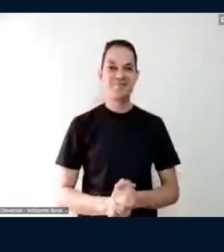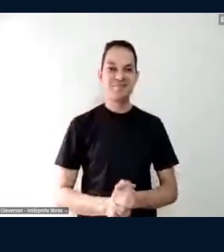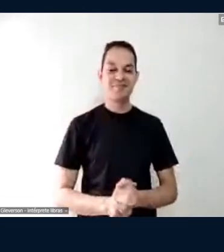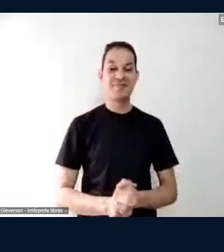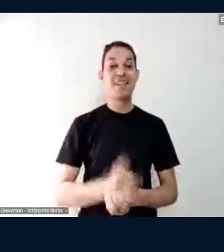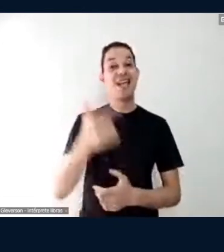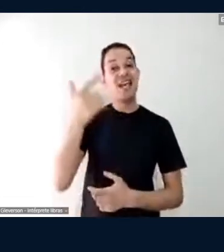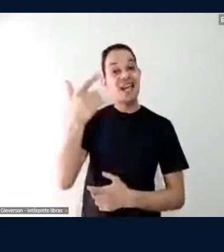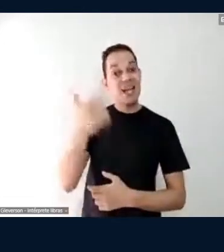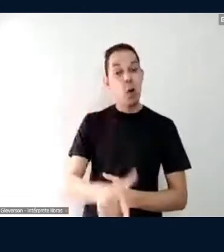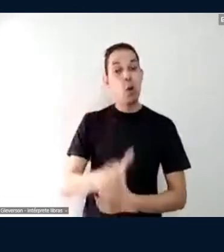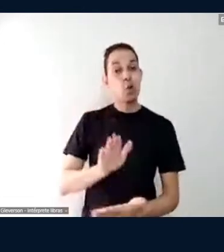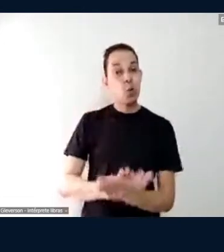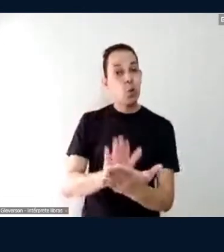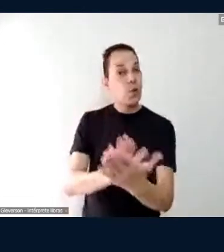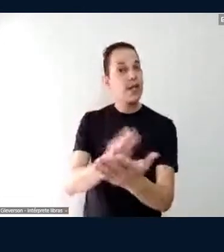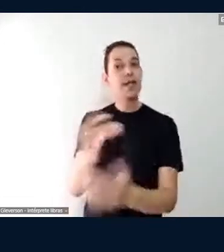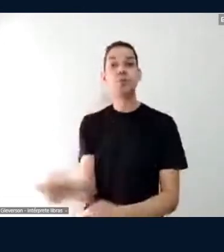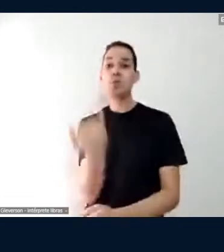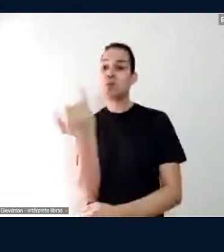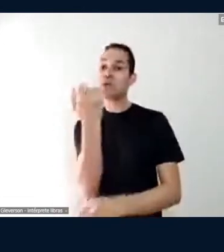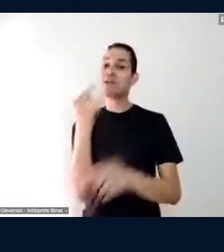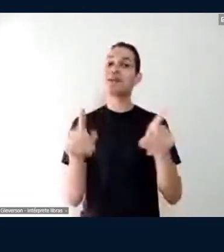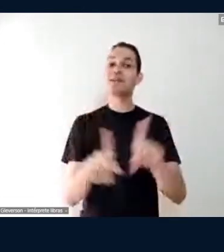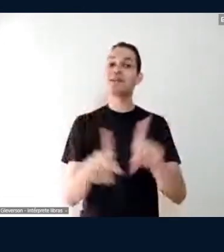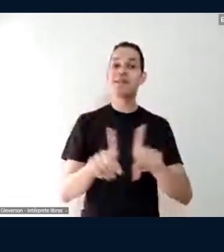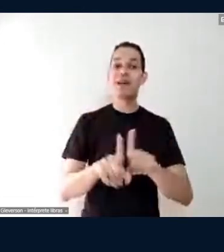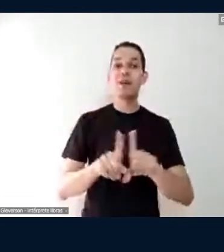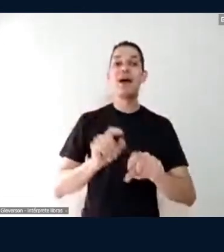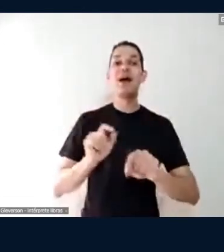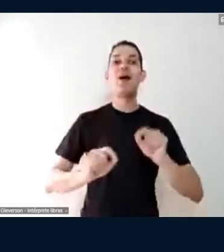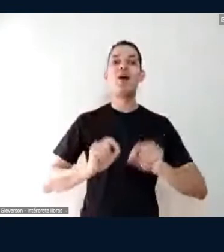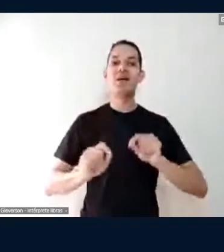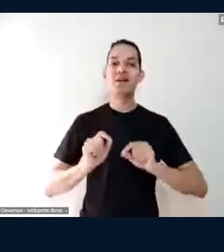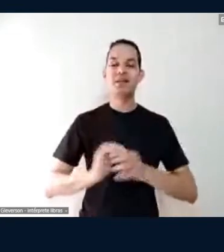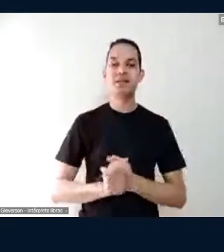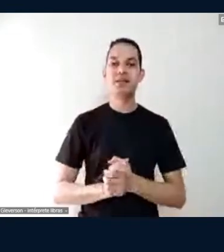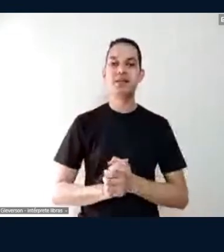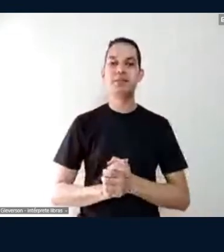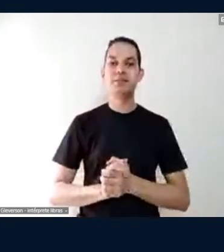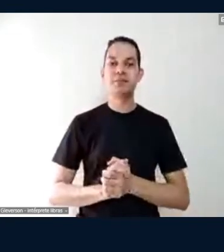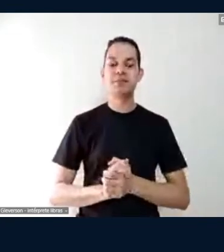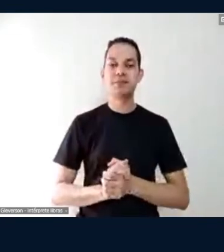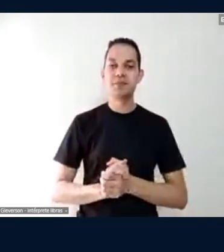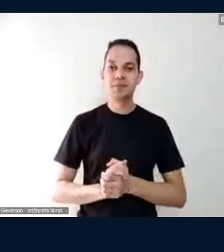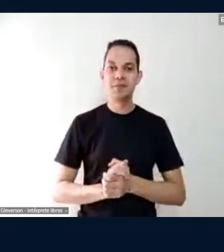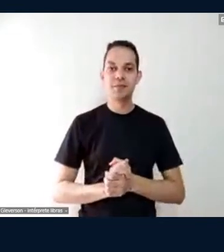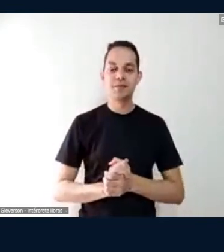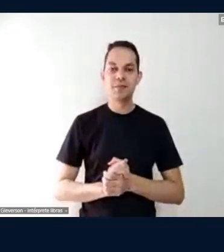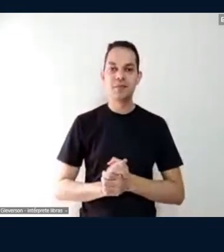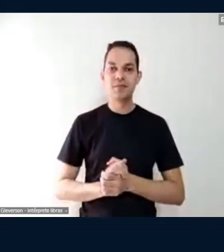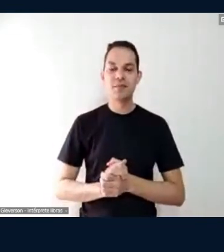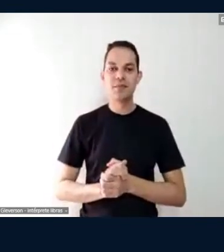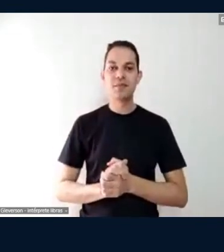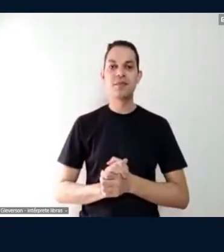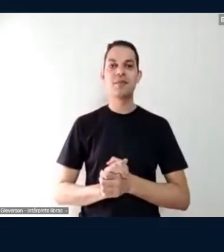elogio importante a ser realizado deve-se aos quadros,